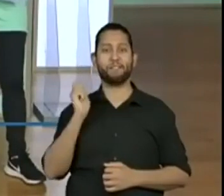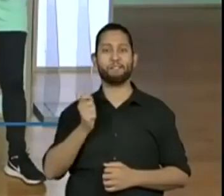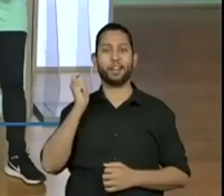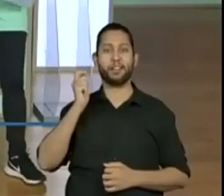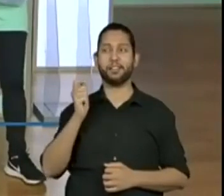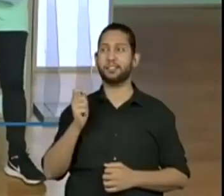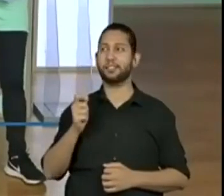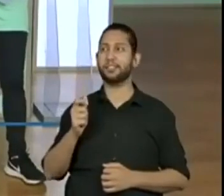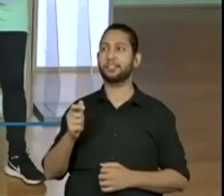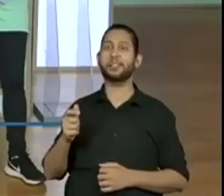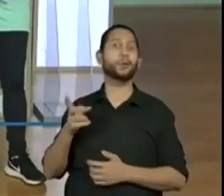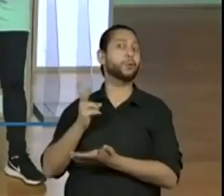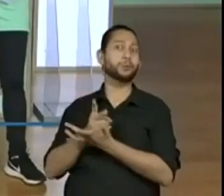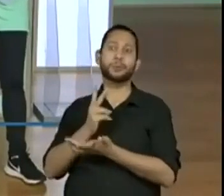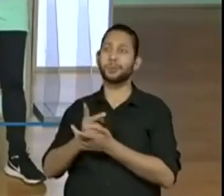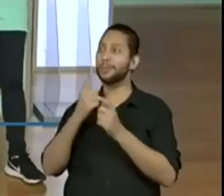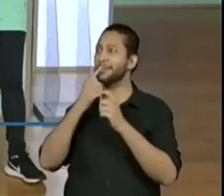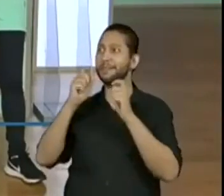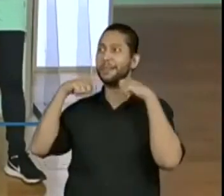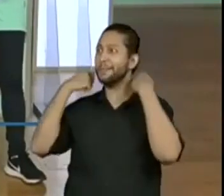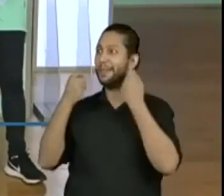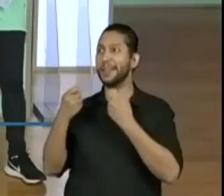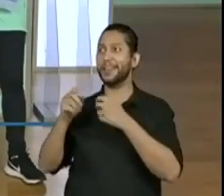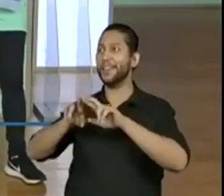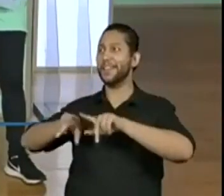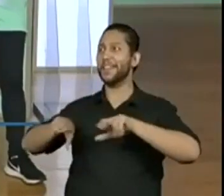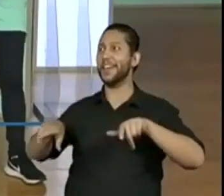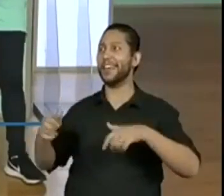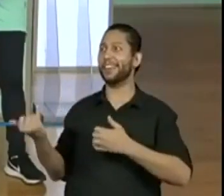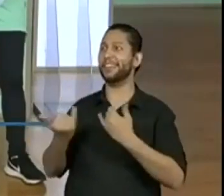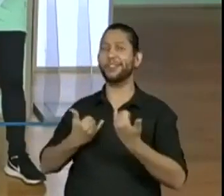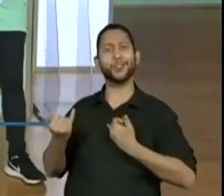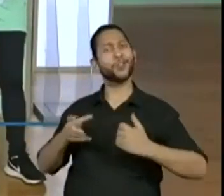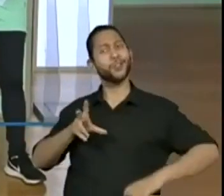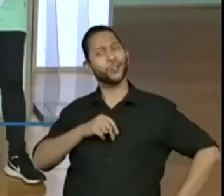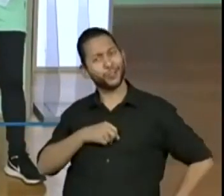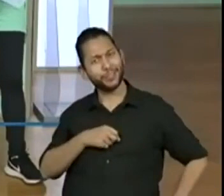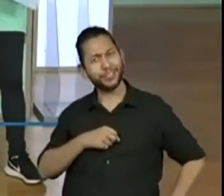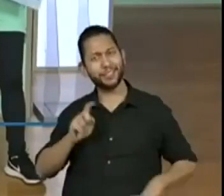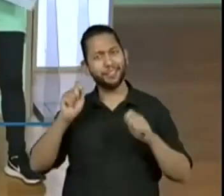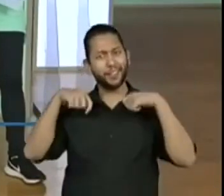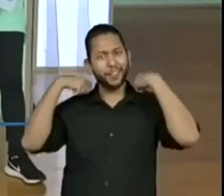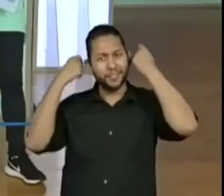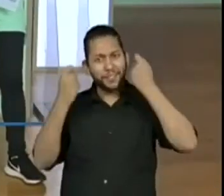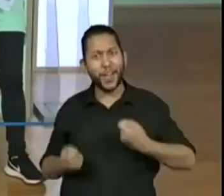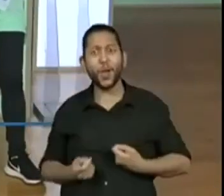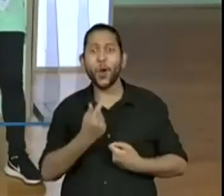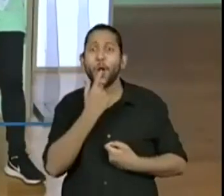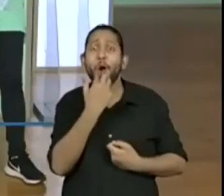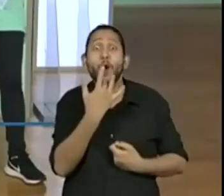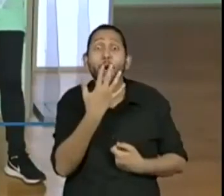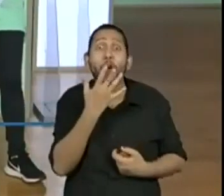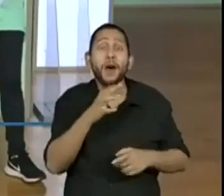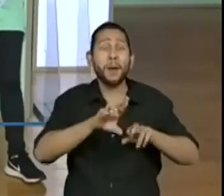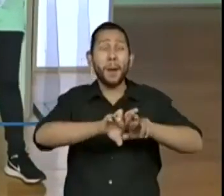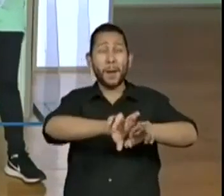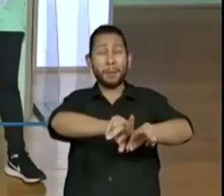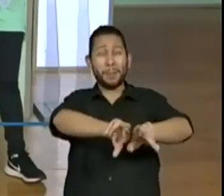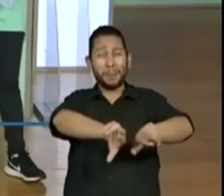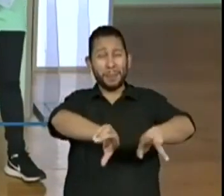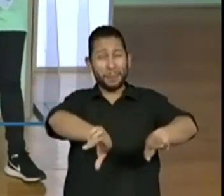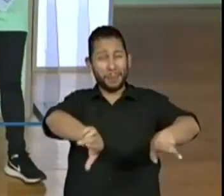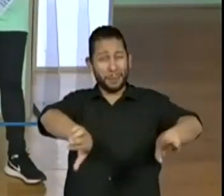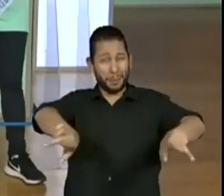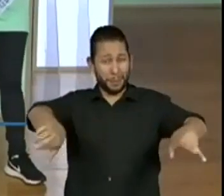outras cores da Chapeuzinho. Eu acho que não tem infinitas variações aí da Chapeuzinho. Acho que a gente nunca vai conseguir listar todas, Chapeuzinho hein, Pro?